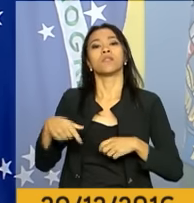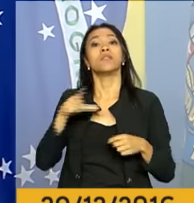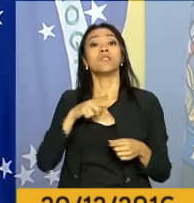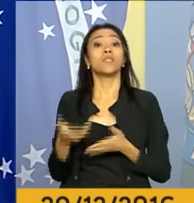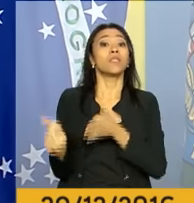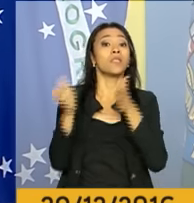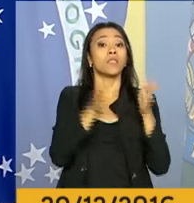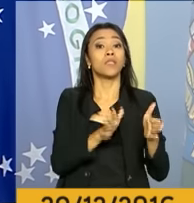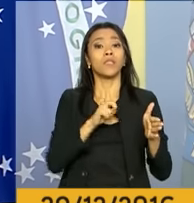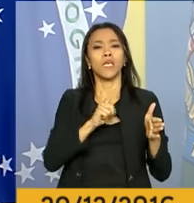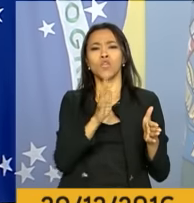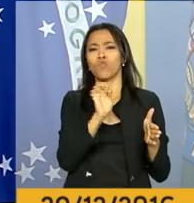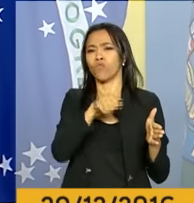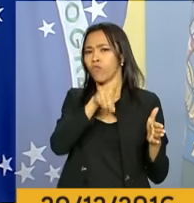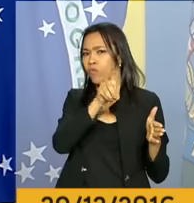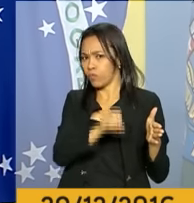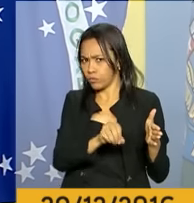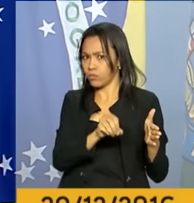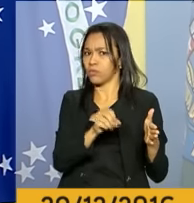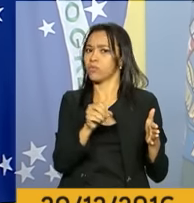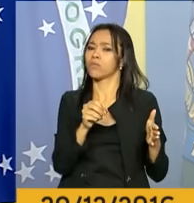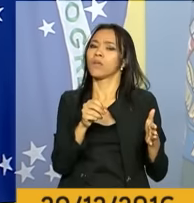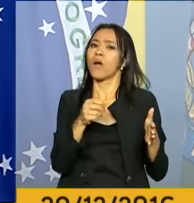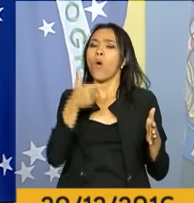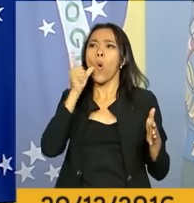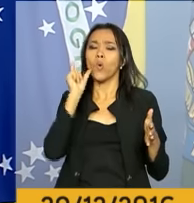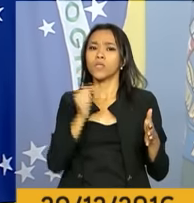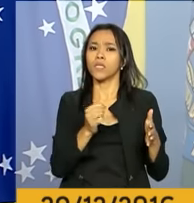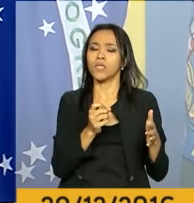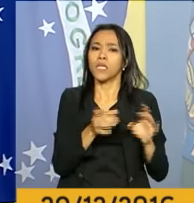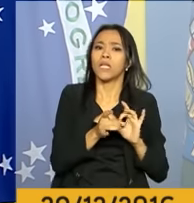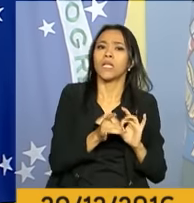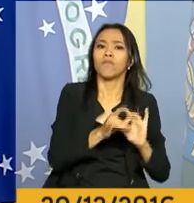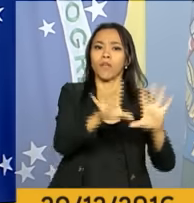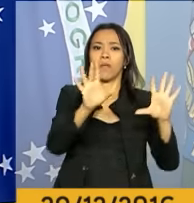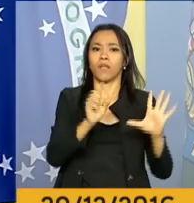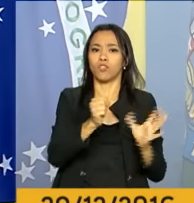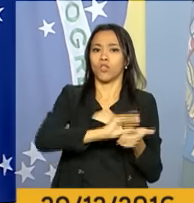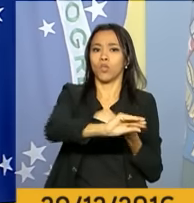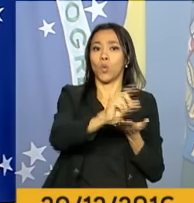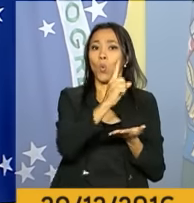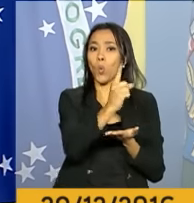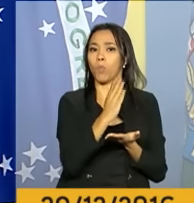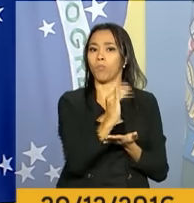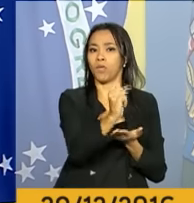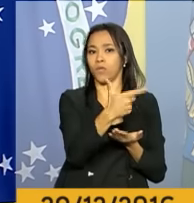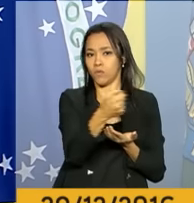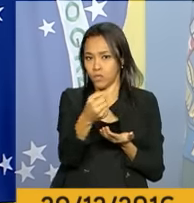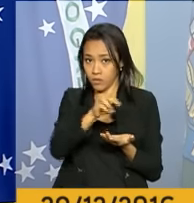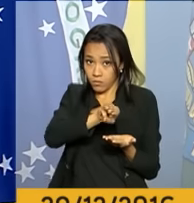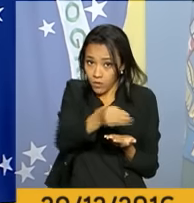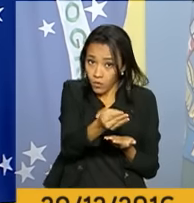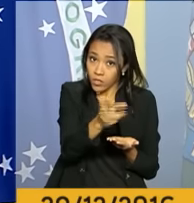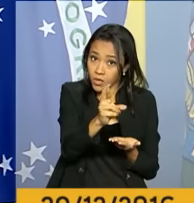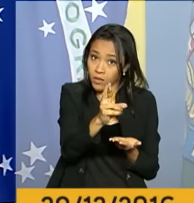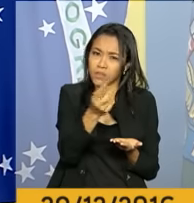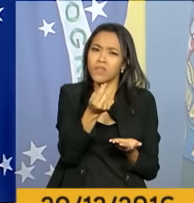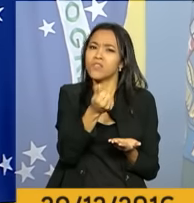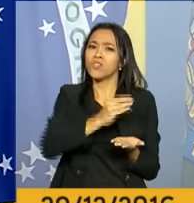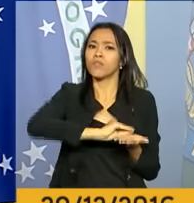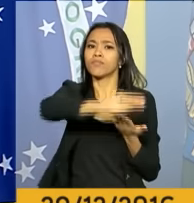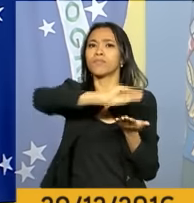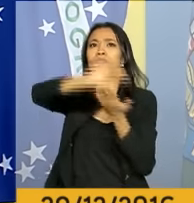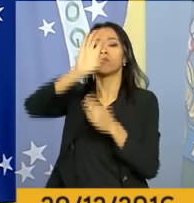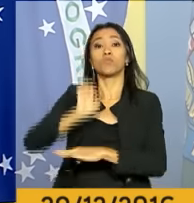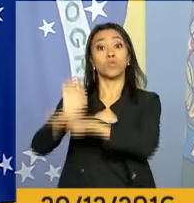pen nós liberamos Ainda Ontem nós liberamos 1 bilhão 200 milhões deais para serem entregues aos